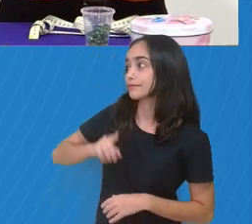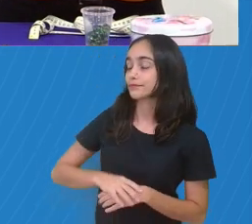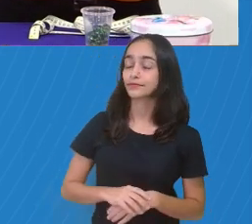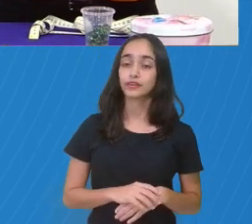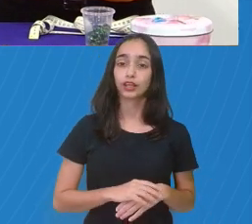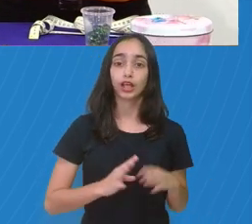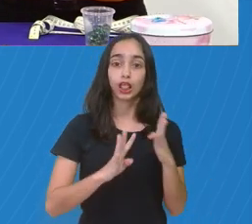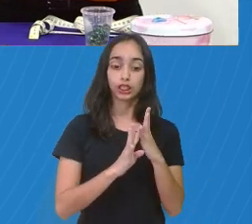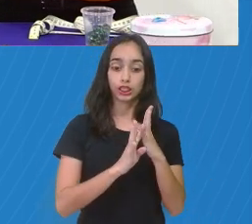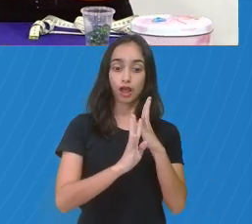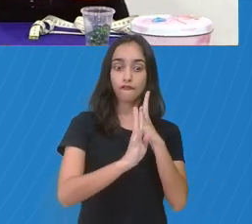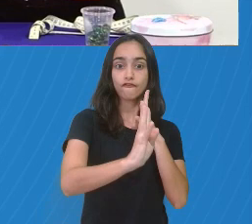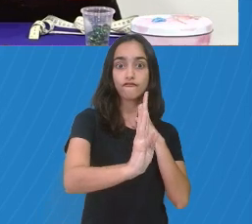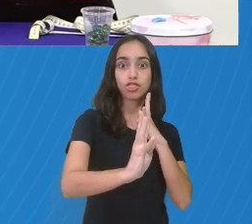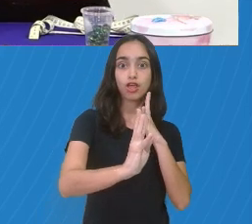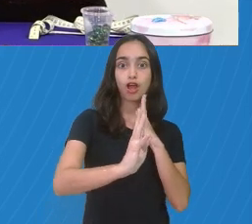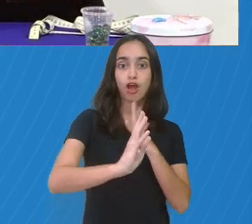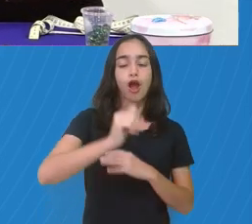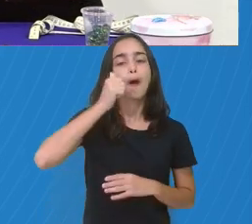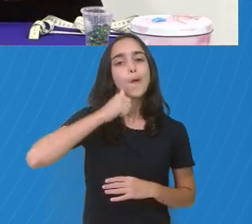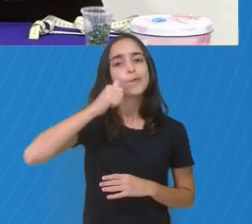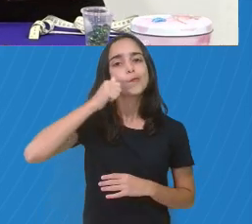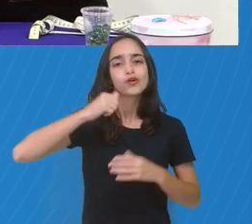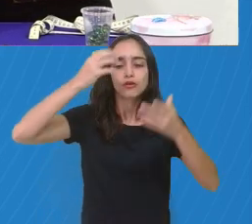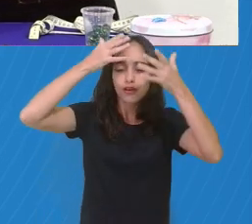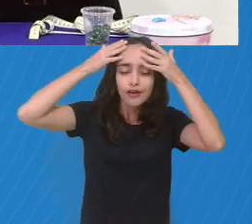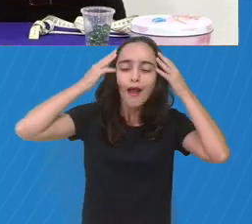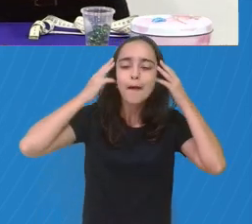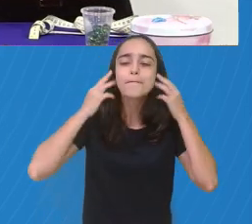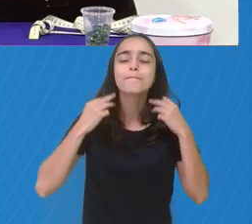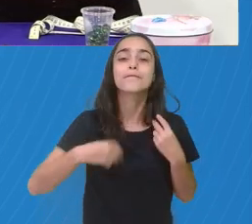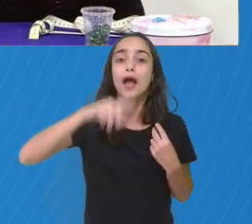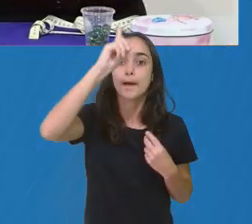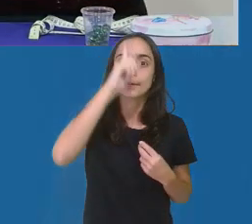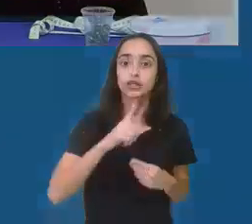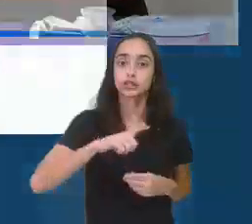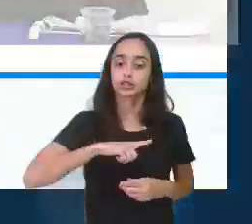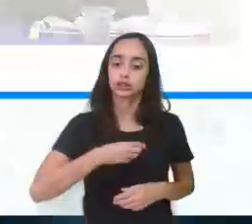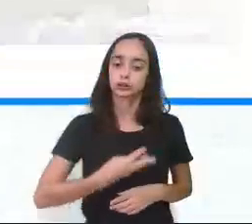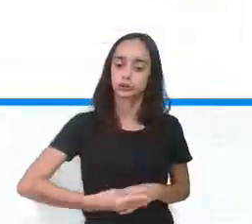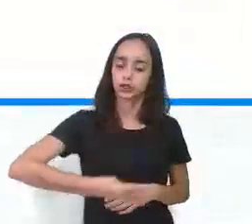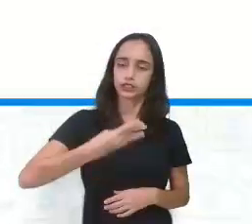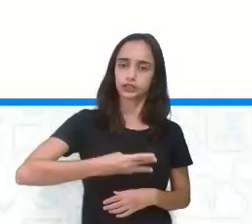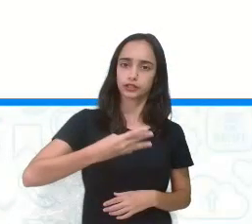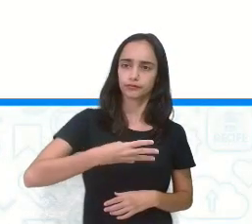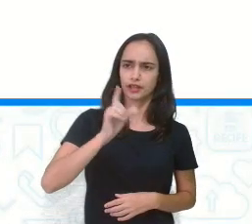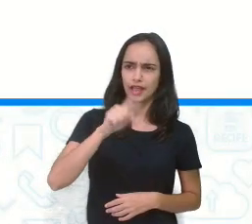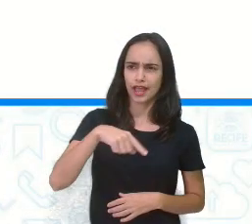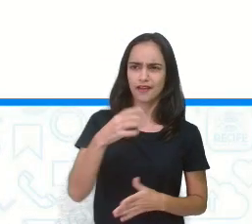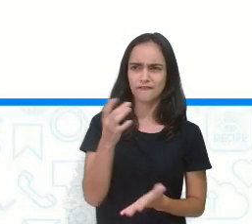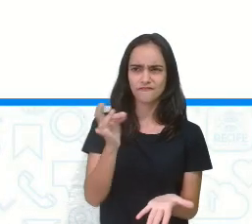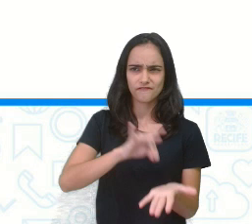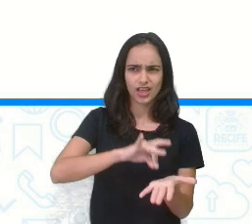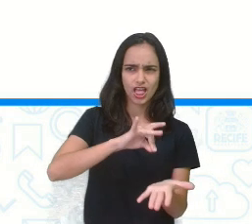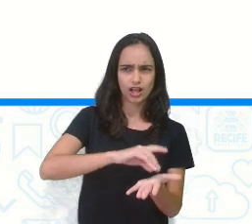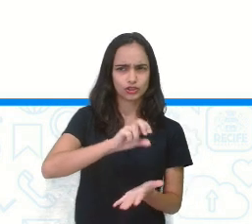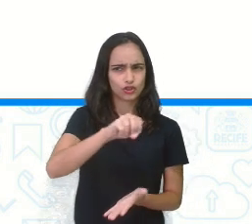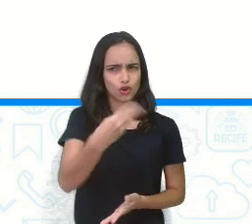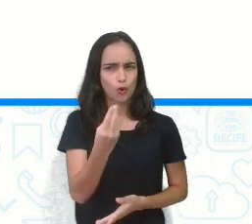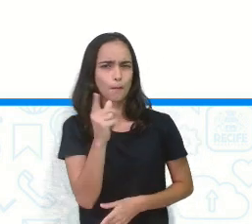fila, a moça de cabelo amarelo ocupa a 3ª posição. Isso é verdadeiro ou